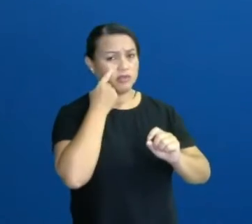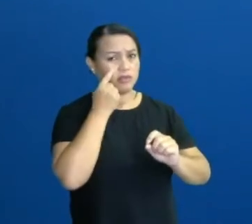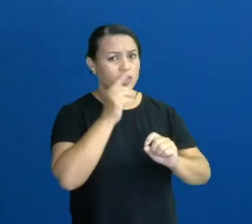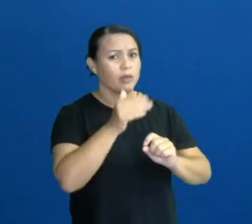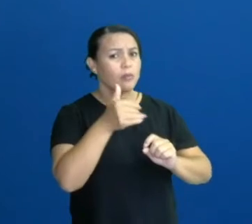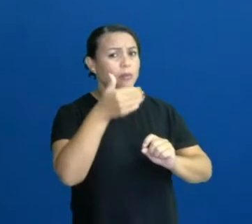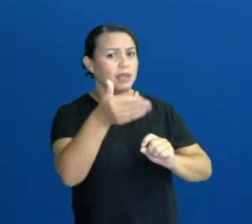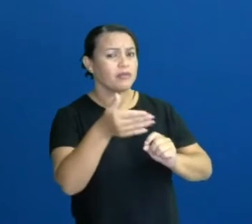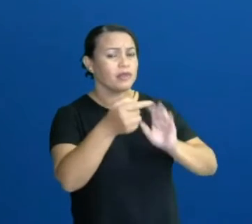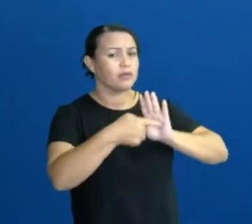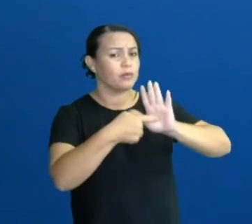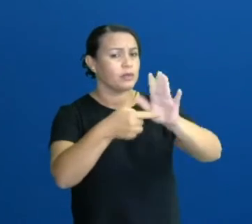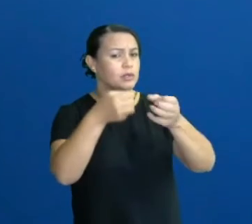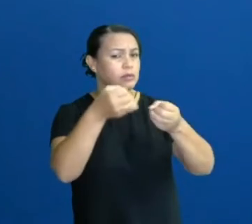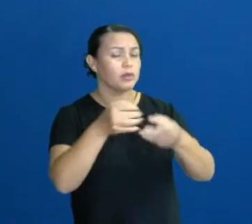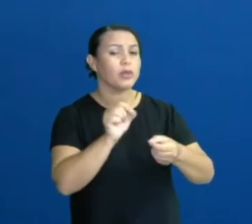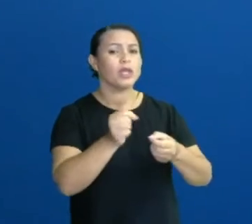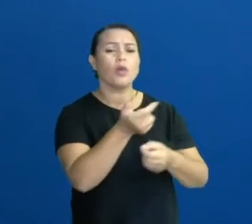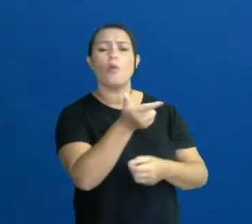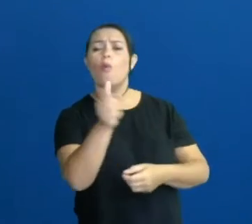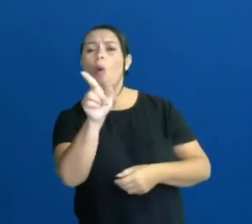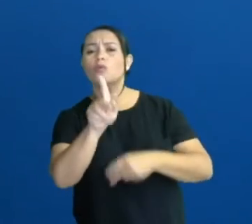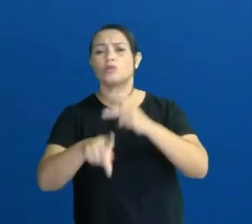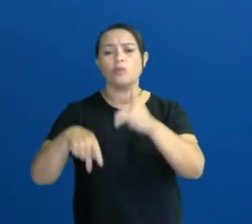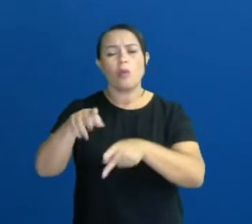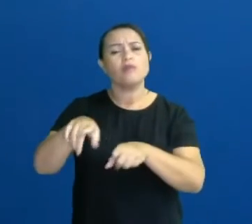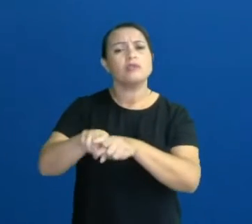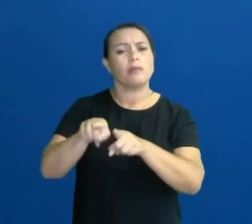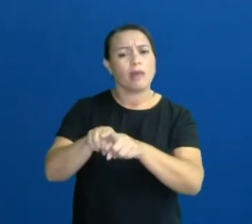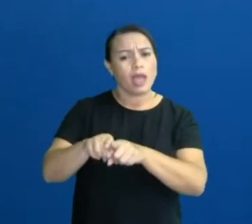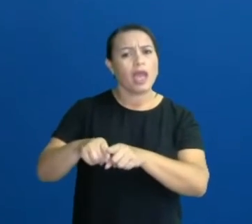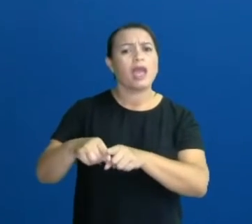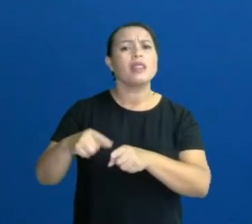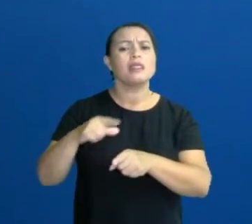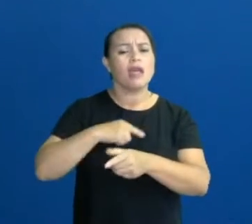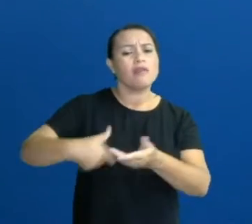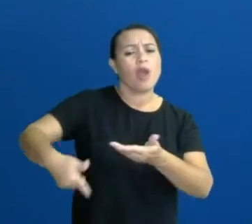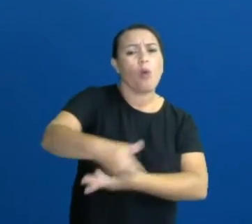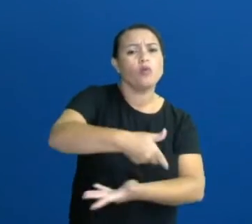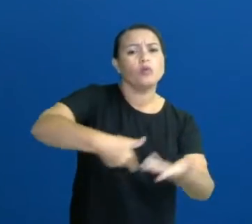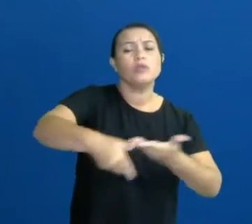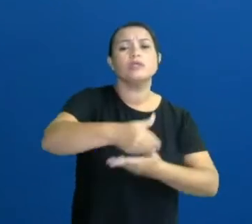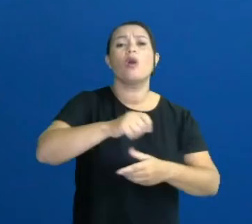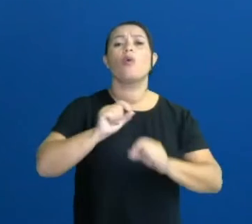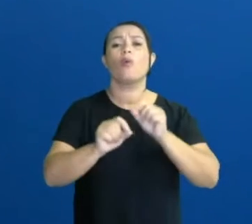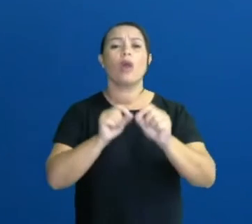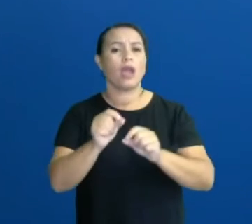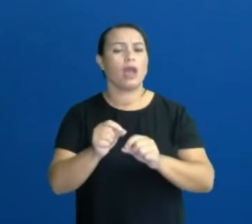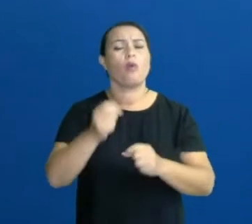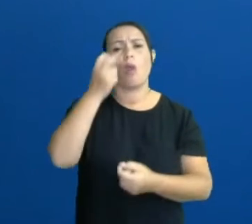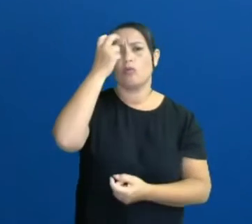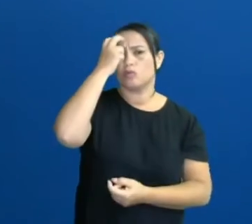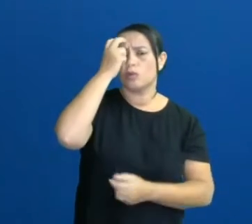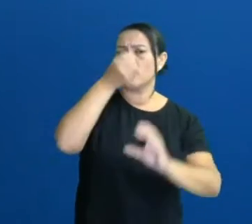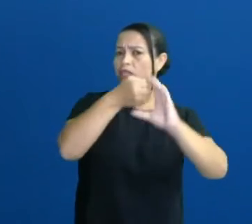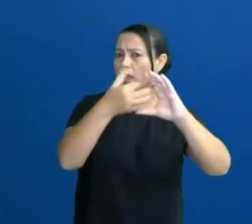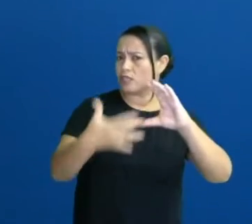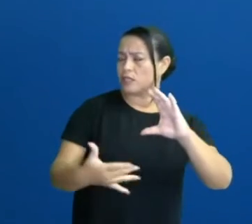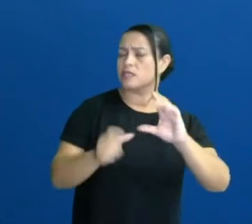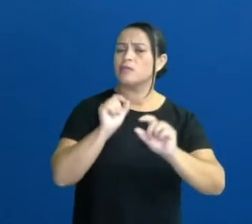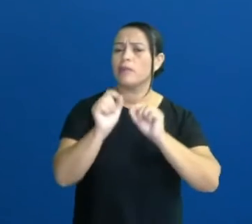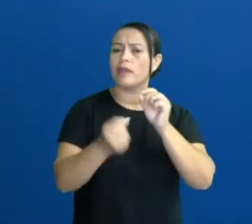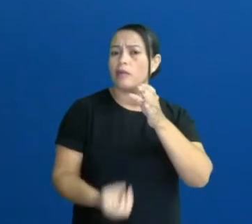frente, que outros povos não tenham contribuído com a sua cultura, com as suas características para